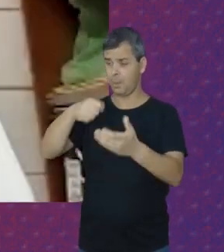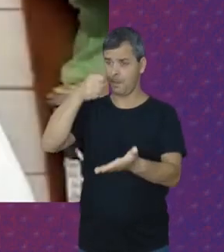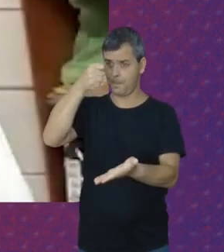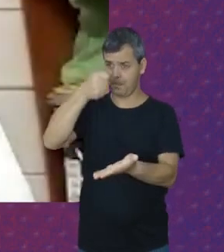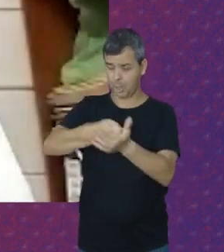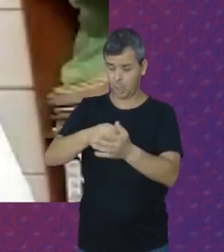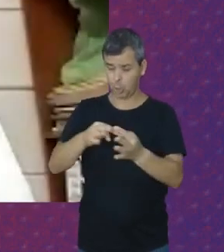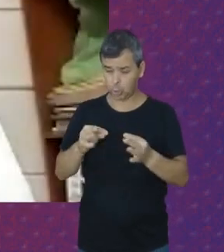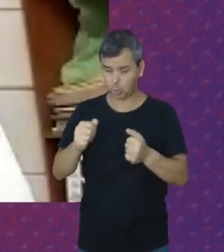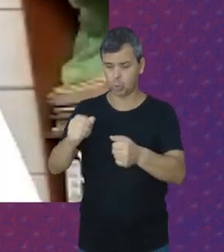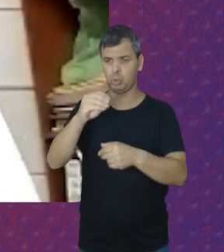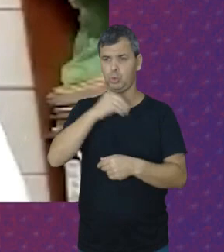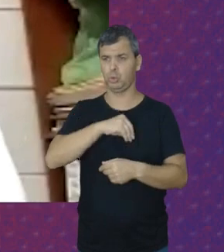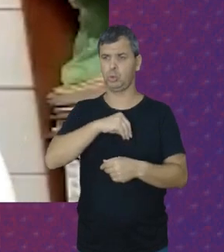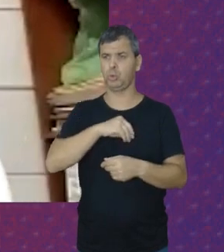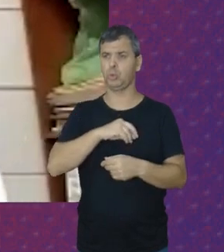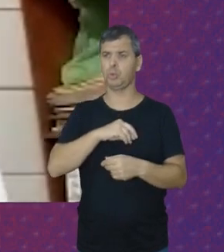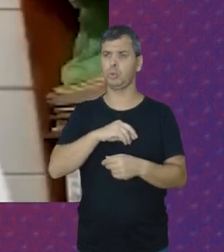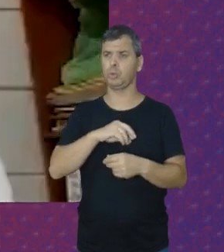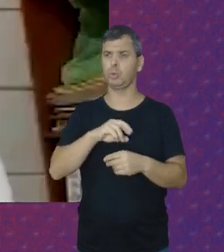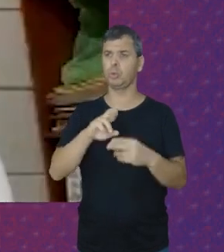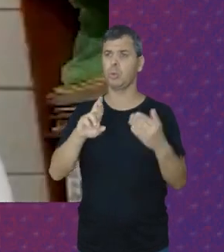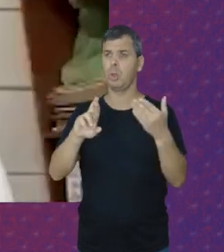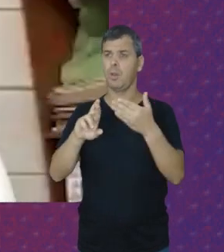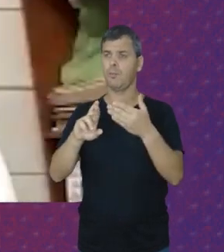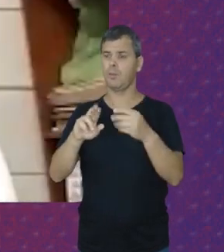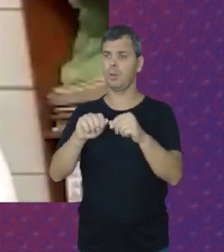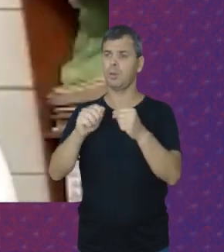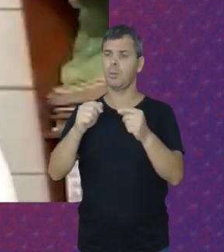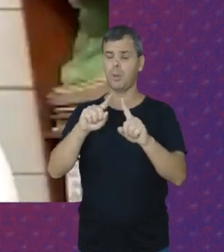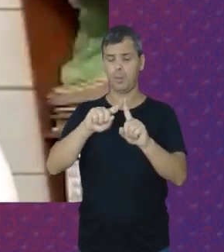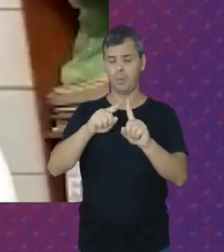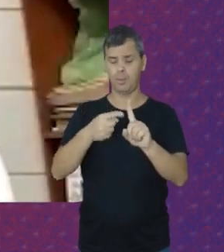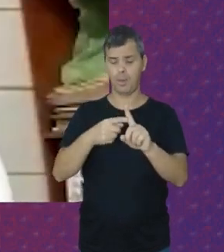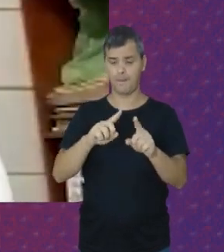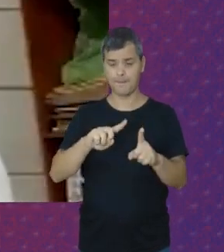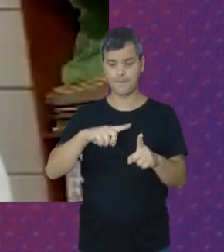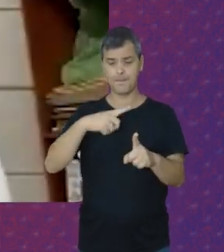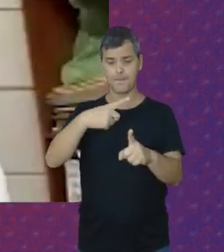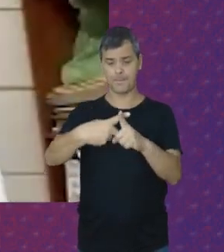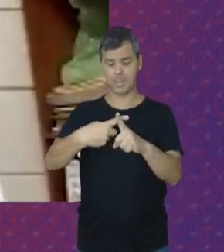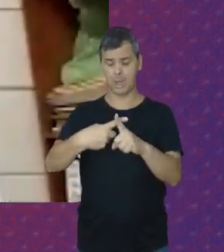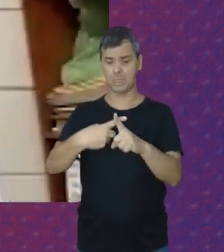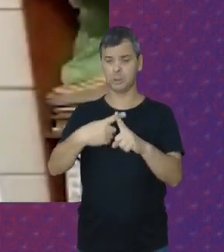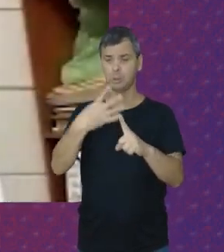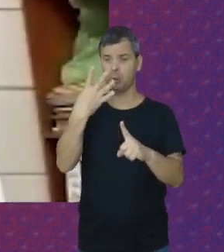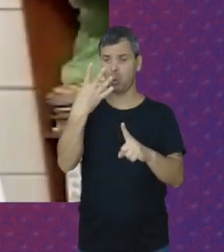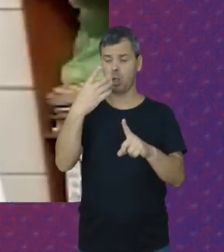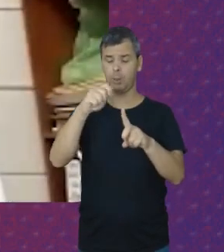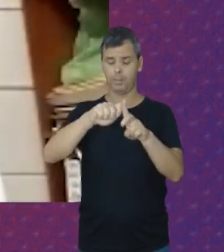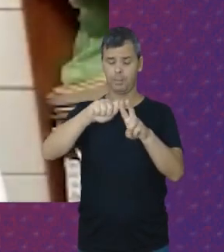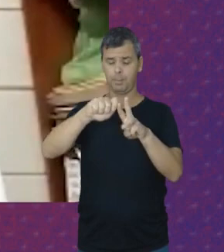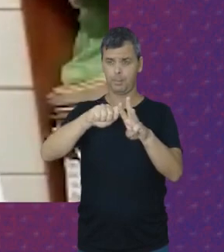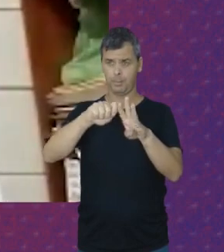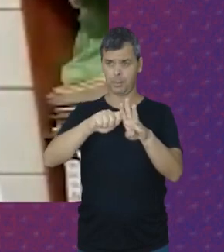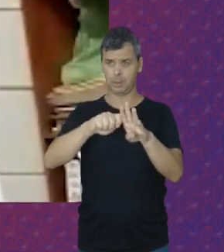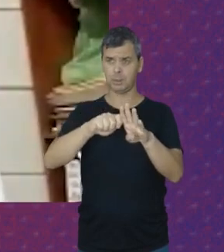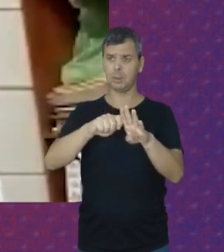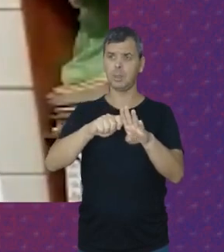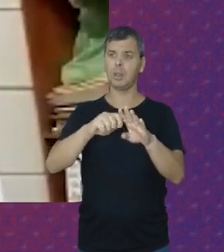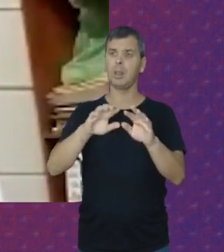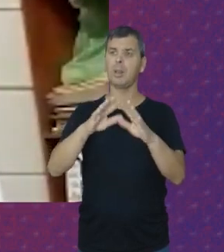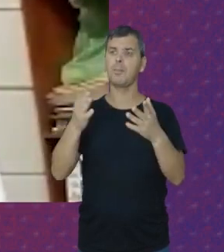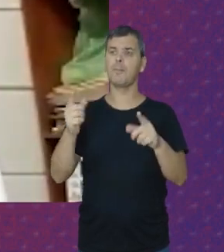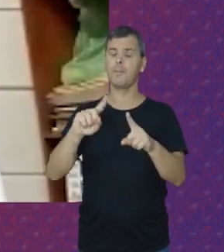os salários referentes ao período da gravidez, mais 4 meses referente à licença maternidade, mais